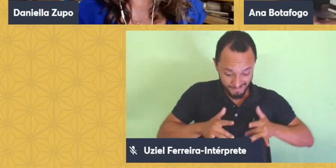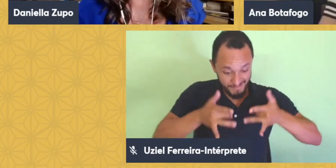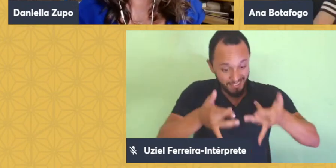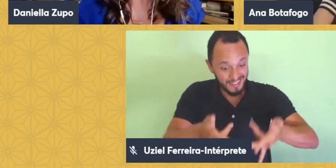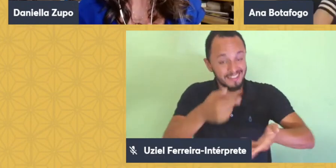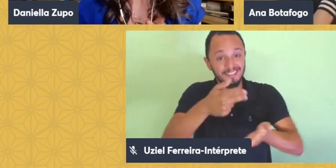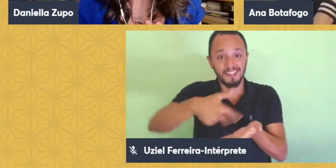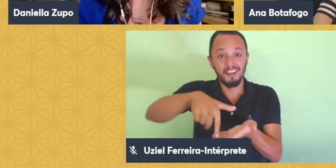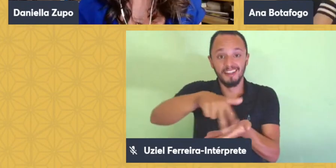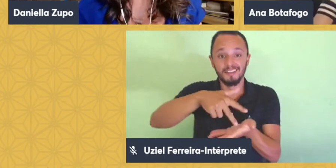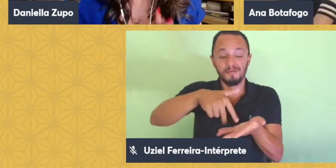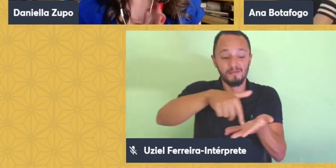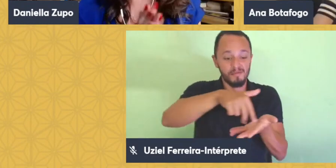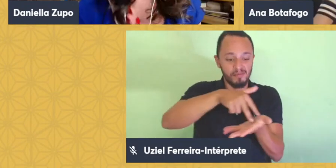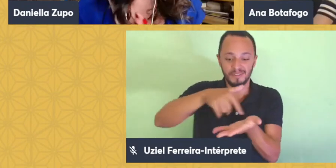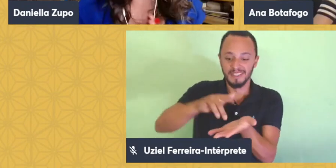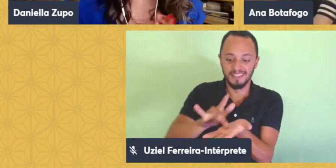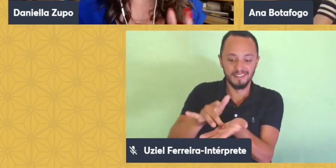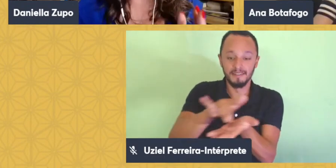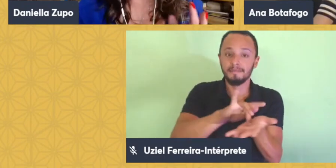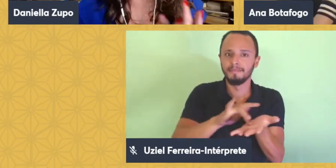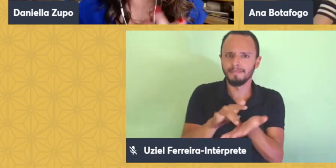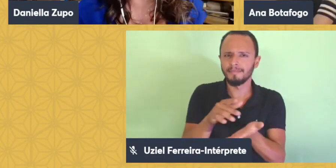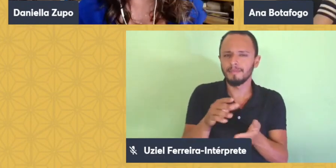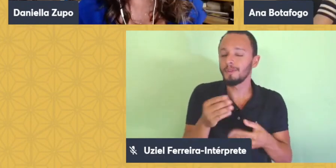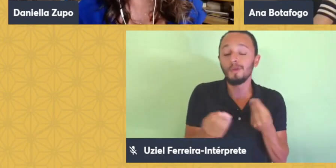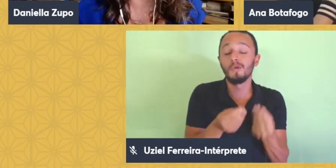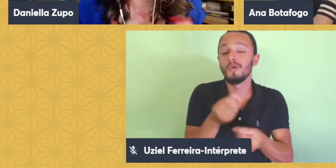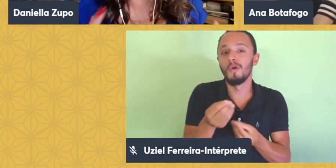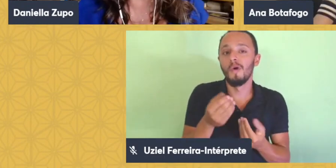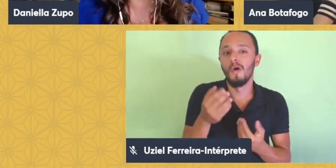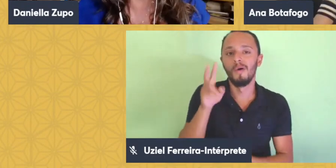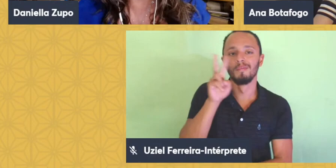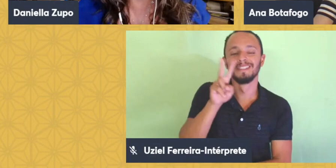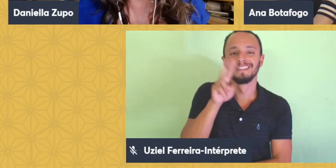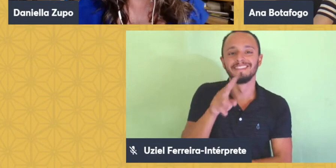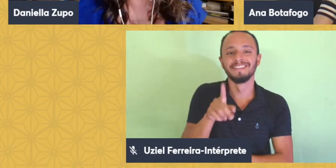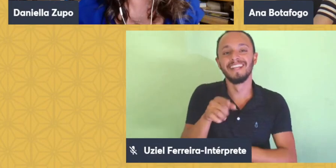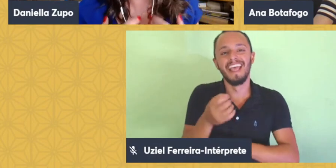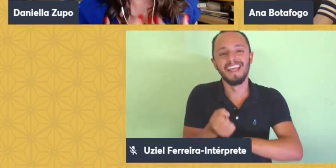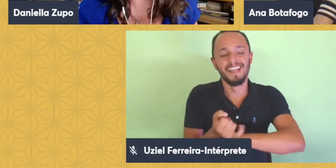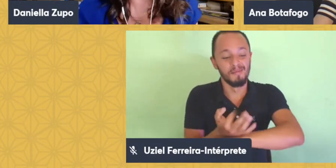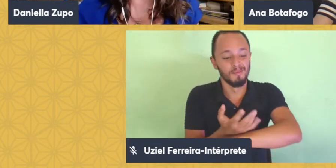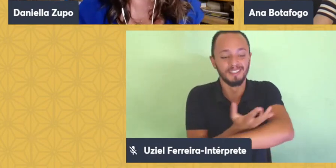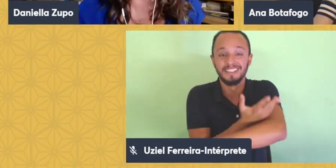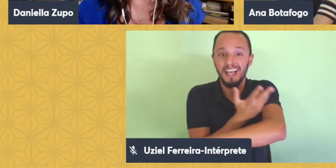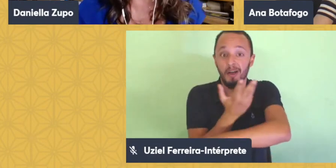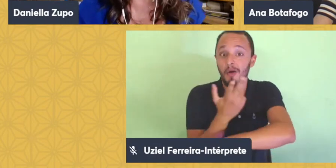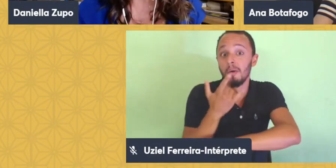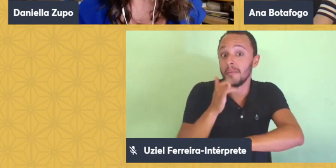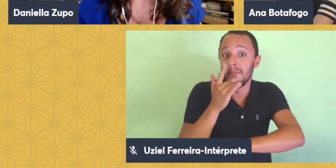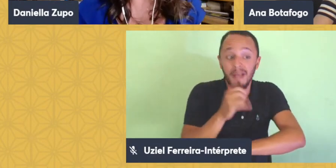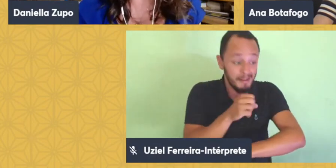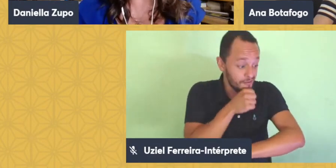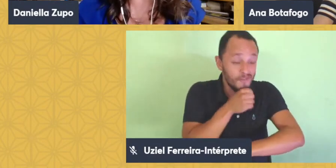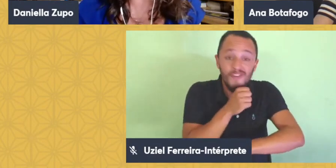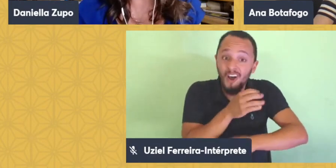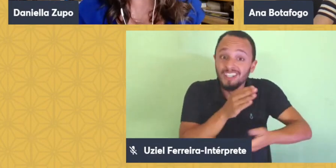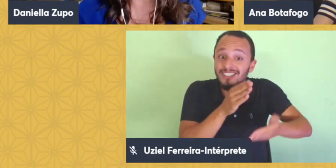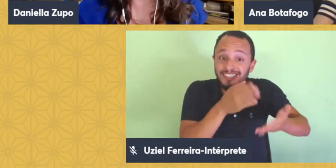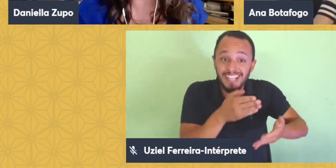trajetória eu acho também né então vamos deixar aí para como começa a dica imagina a emoção para você de fazer de lançar meu livro